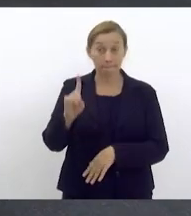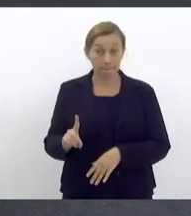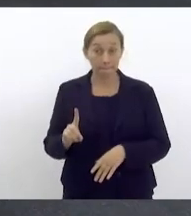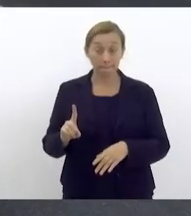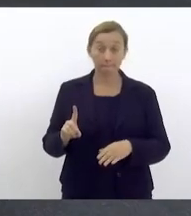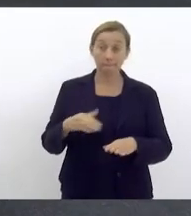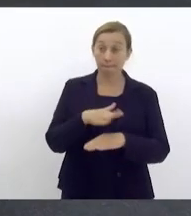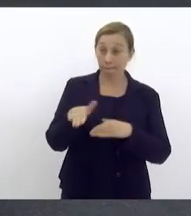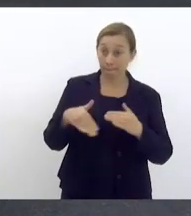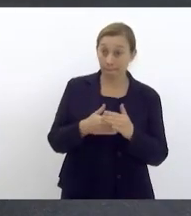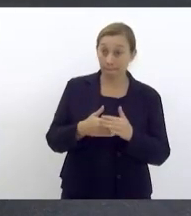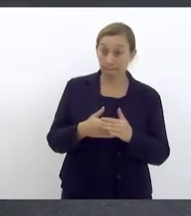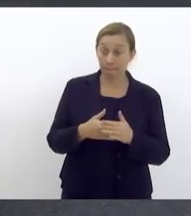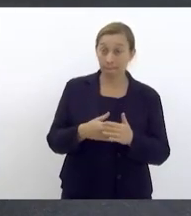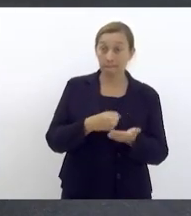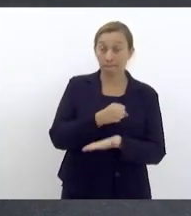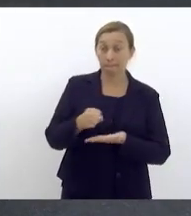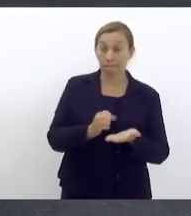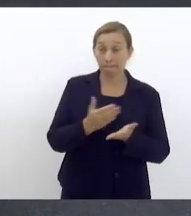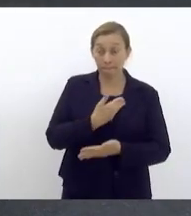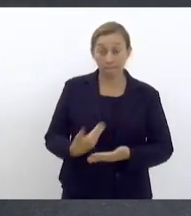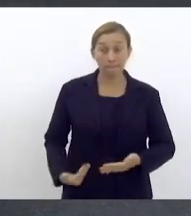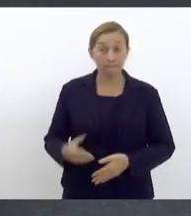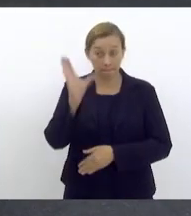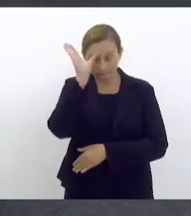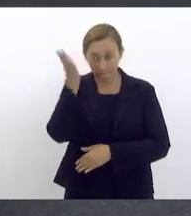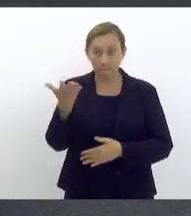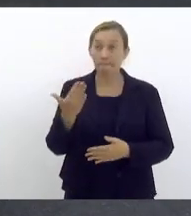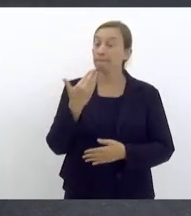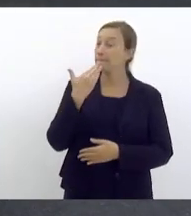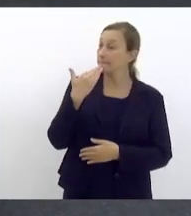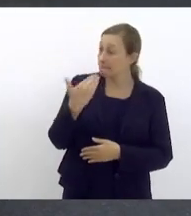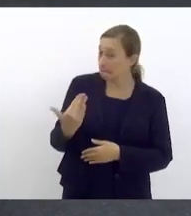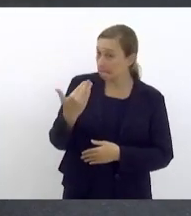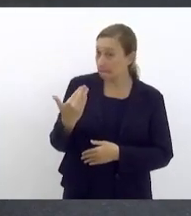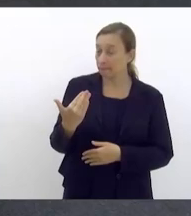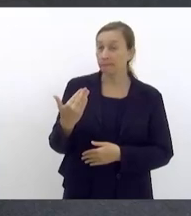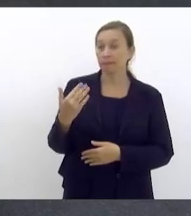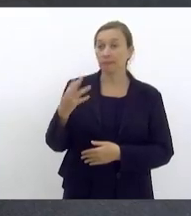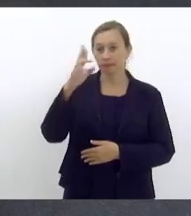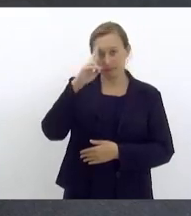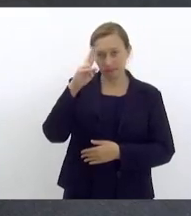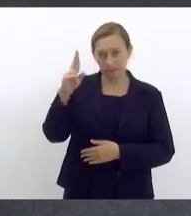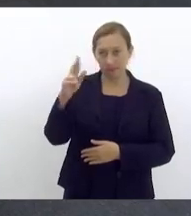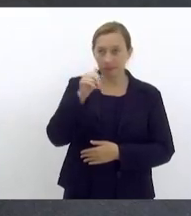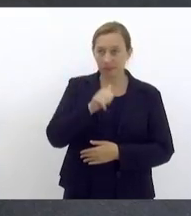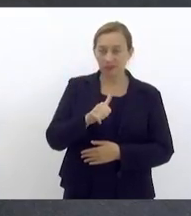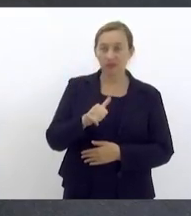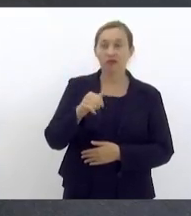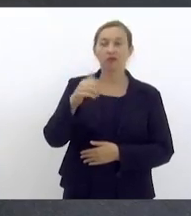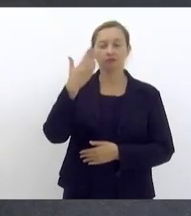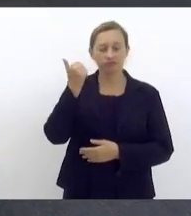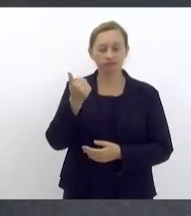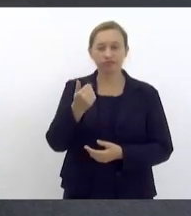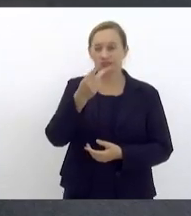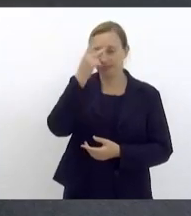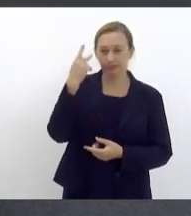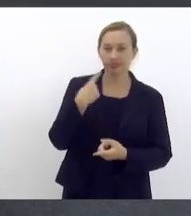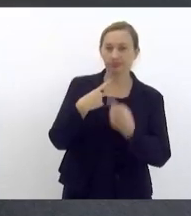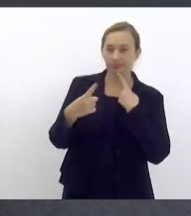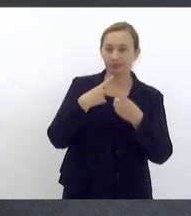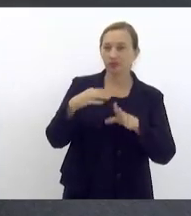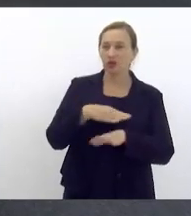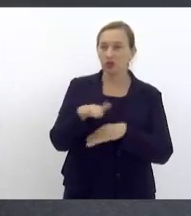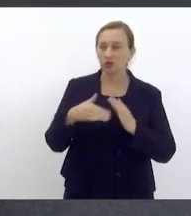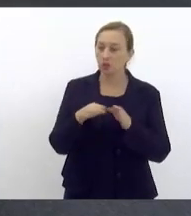com a base do governo para a gente poder resolver então faço um pedido a senhora que eu sei que é uma pessoa do Diálogo a toda a mesa